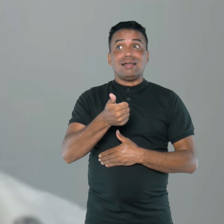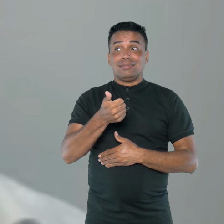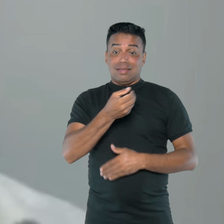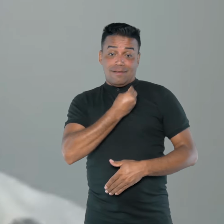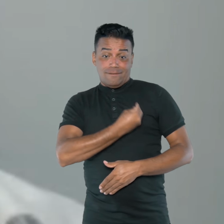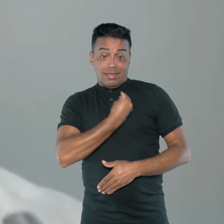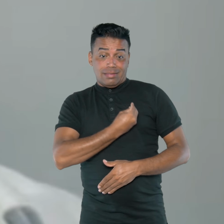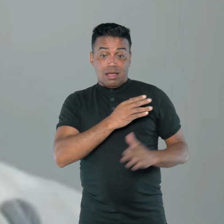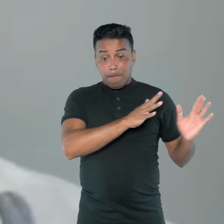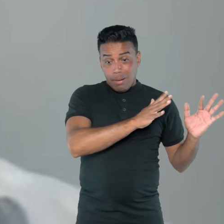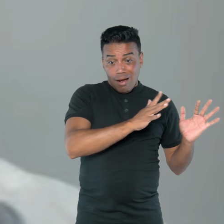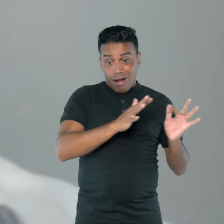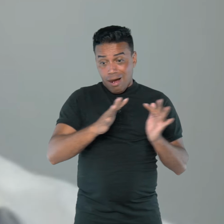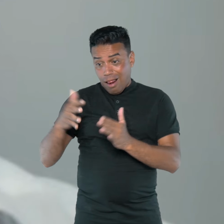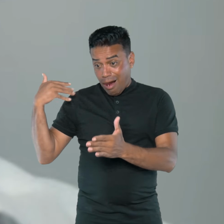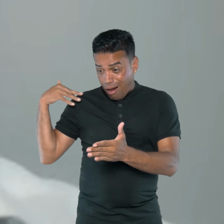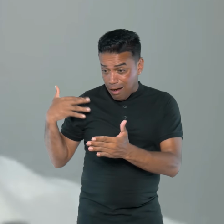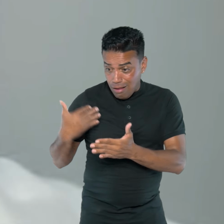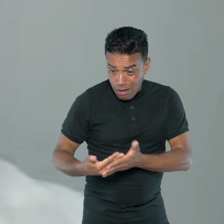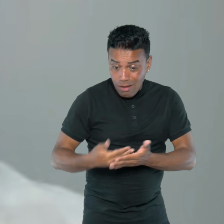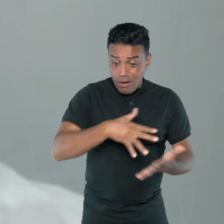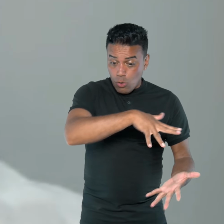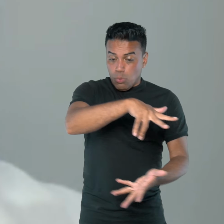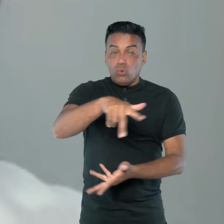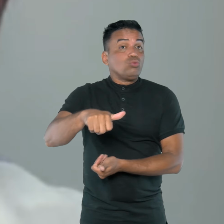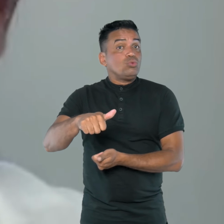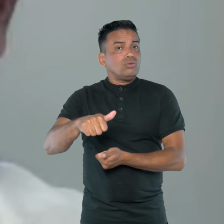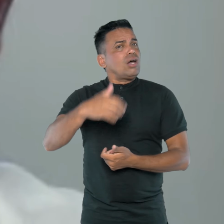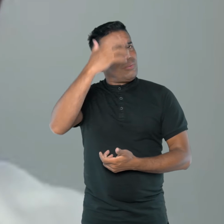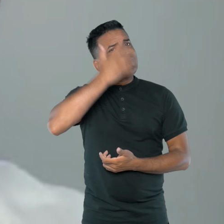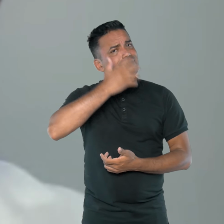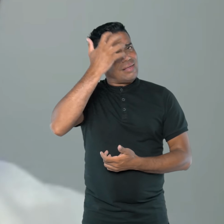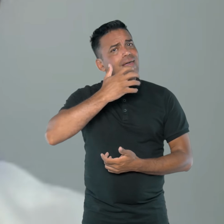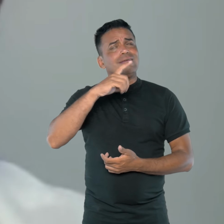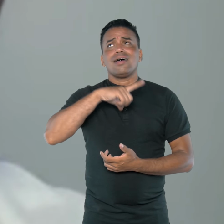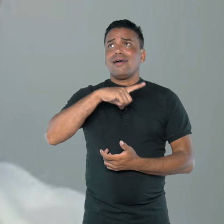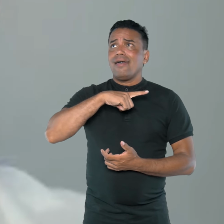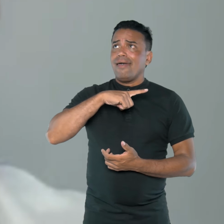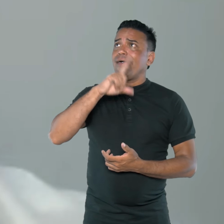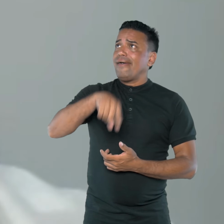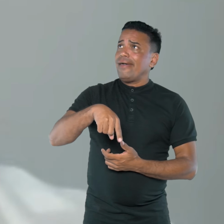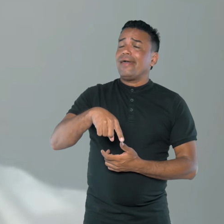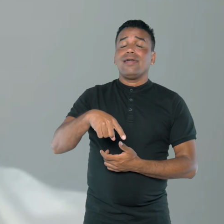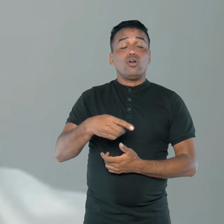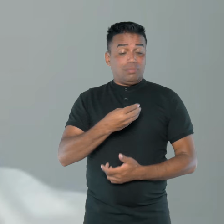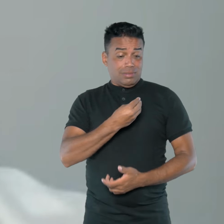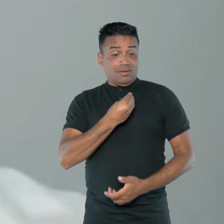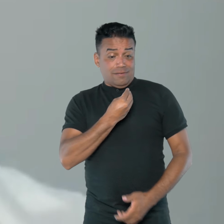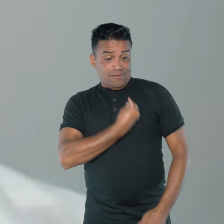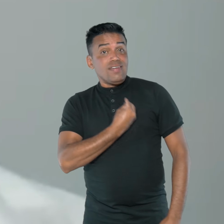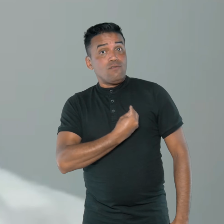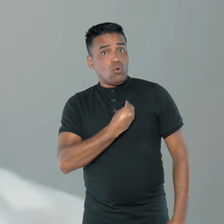pelo mundo. Então, com certeza, é uma centelha. Me sinto vivo e tão mais